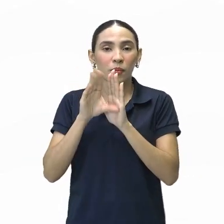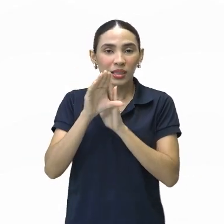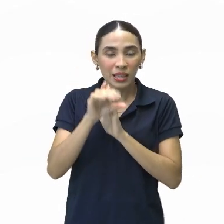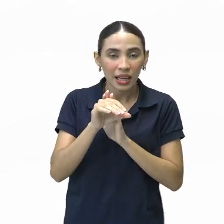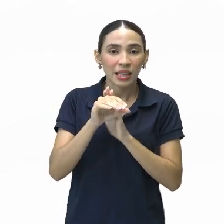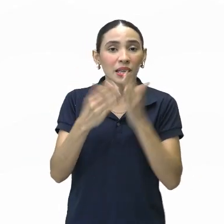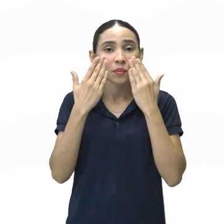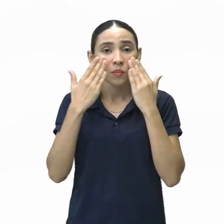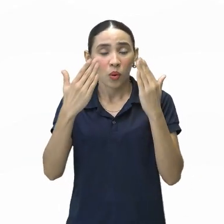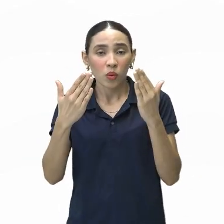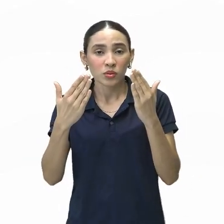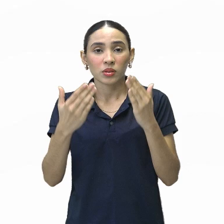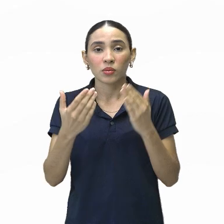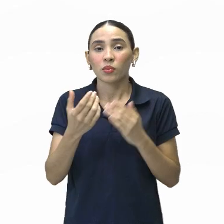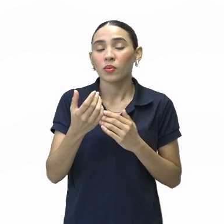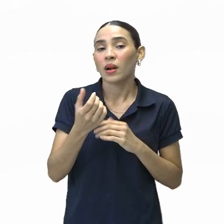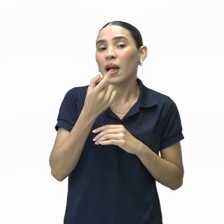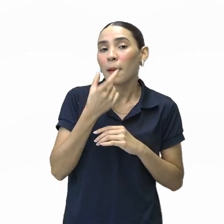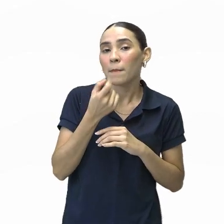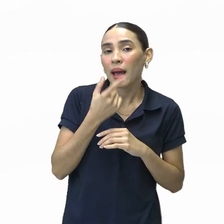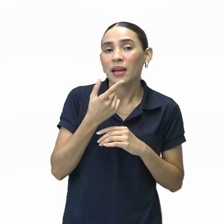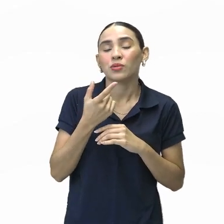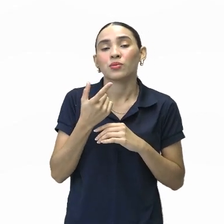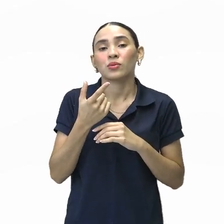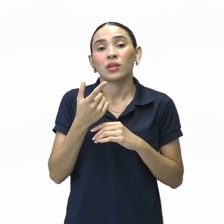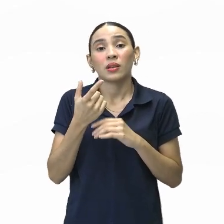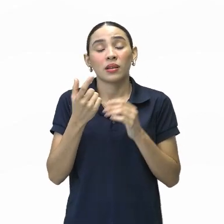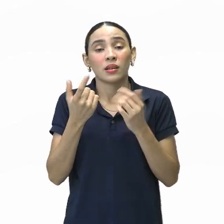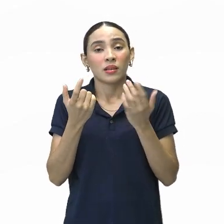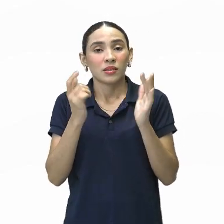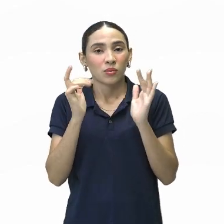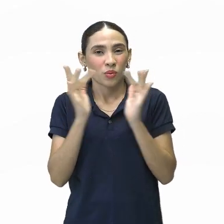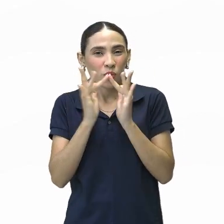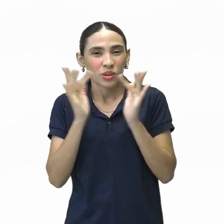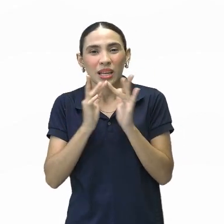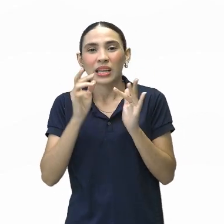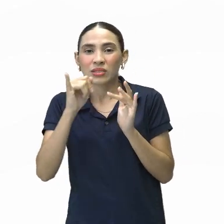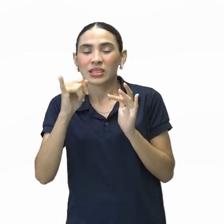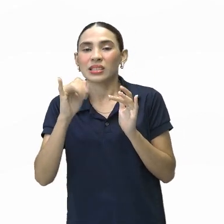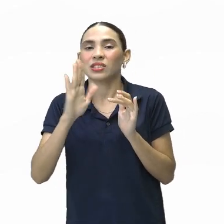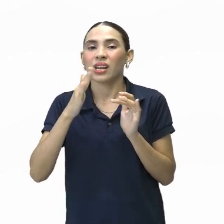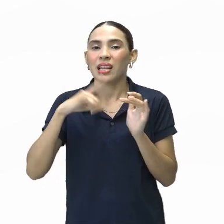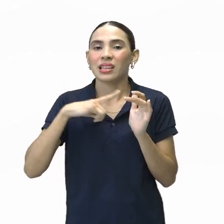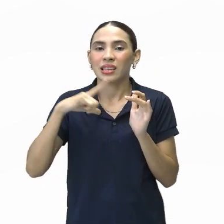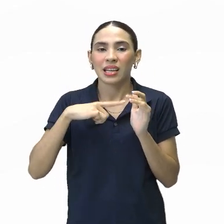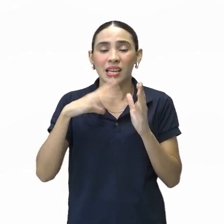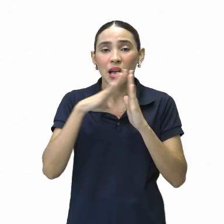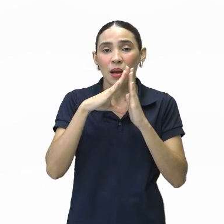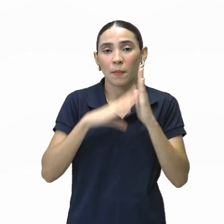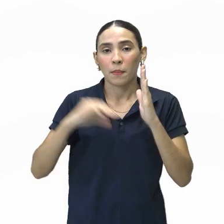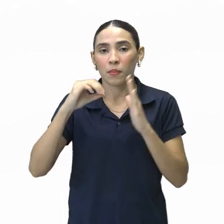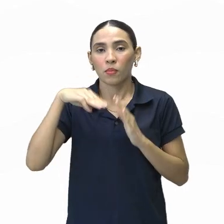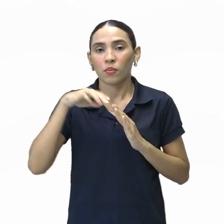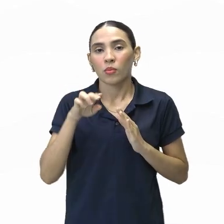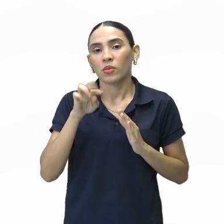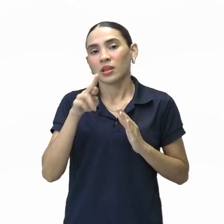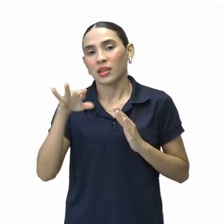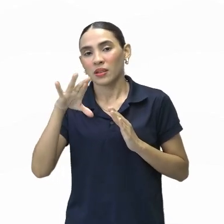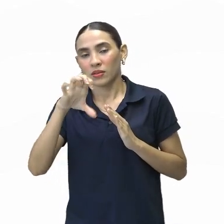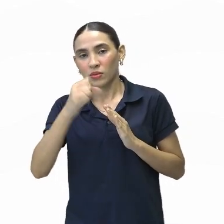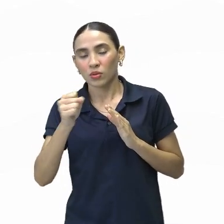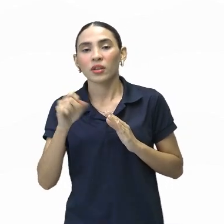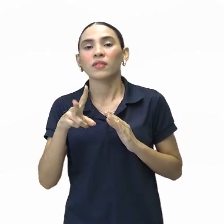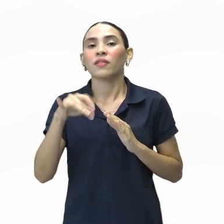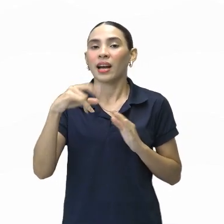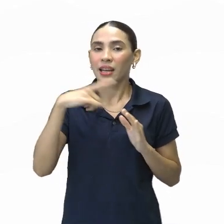é exposta a um antibiótico, as bactérias que já possuem as mutações, né, que as tornam resistentes,